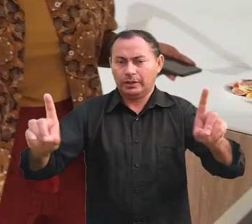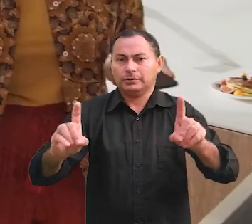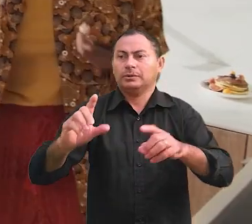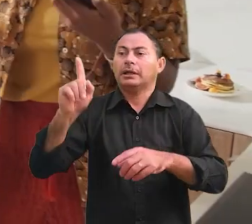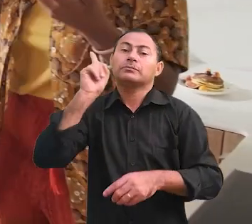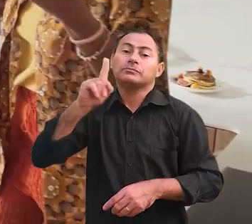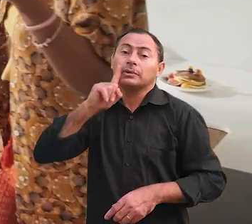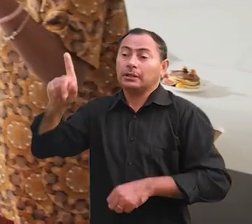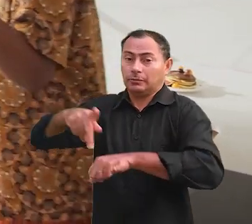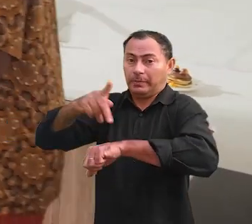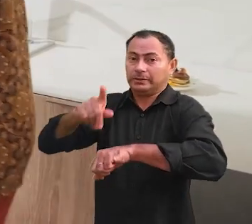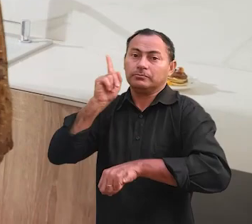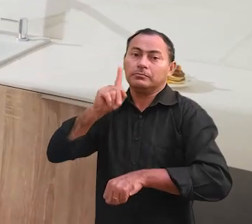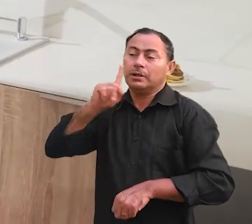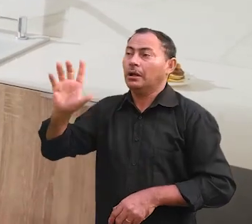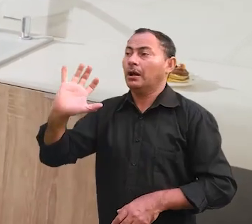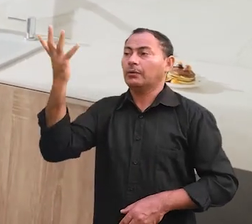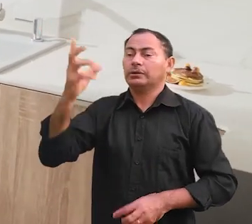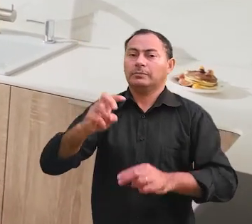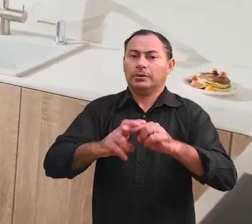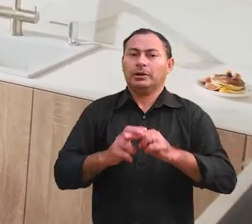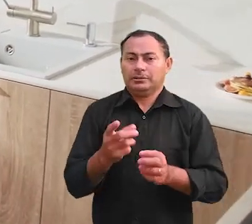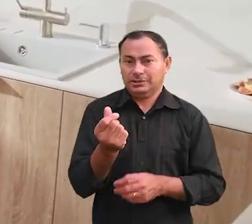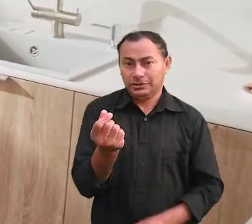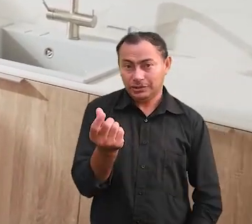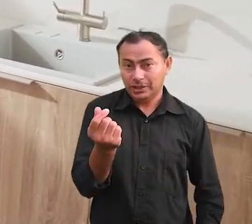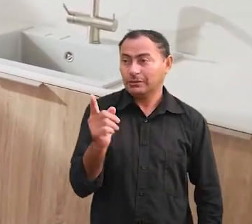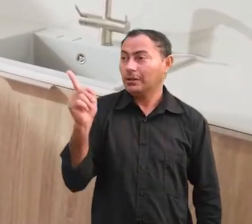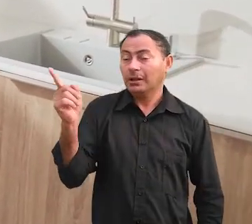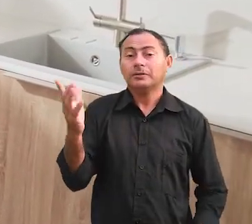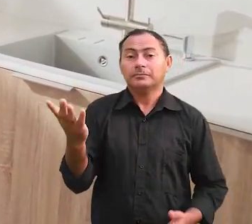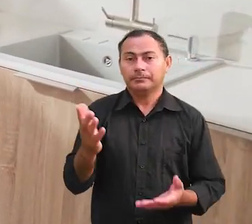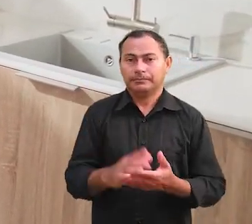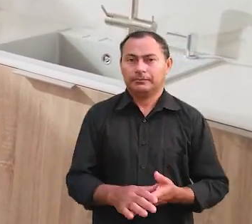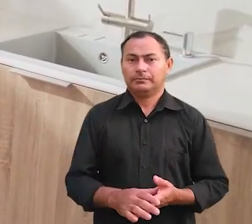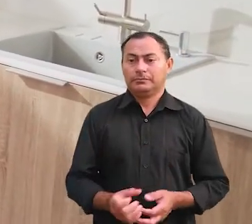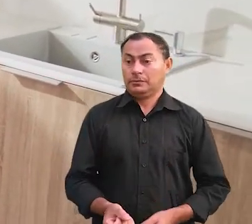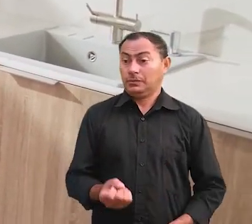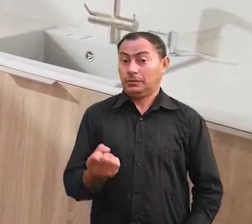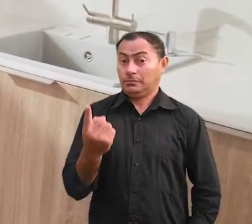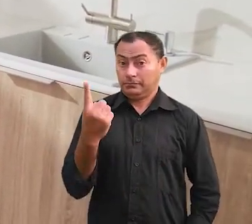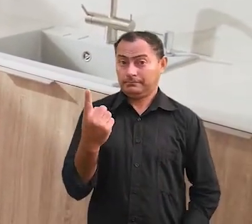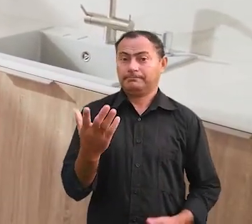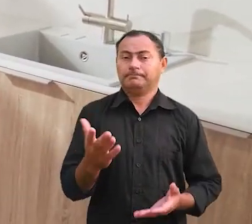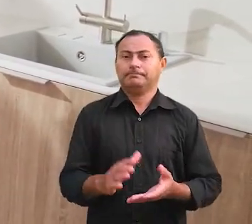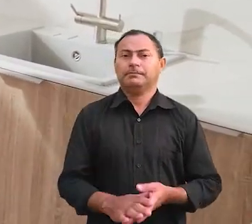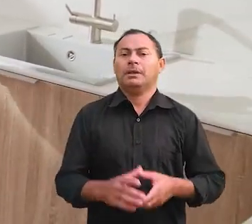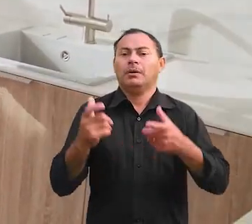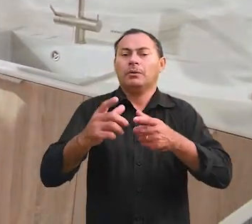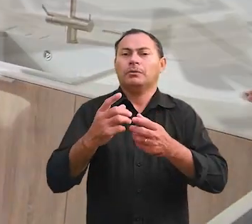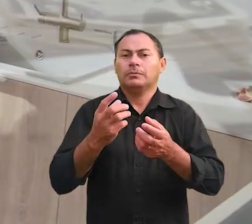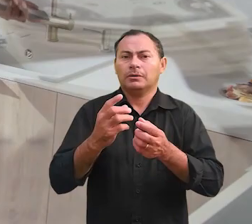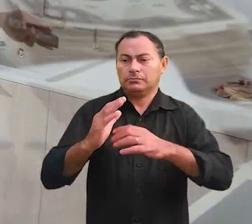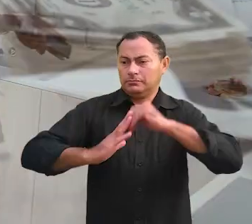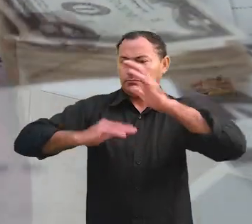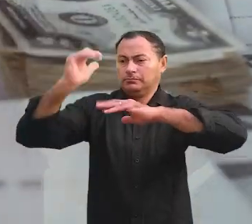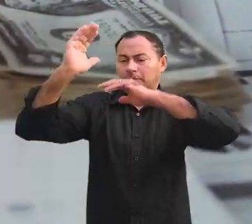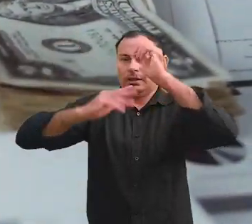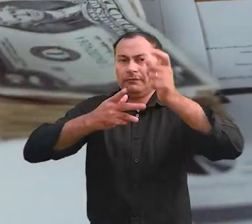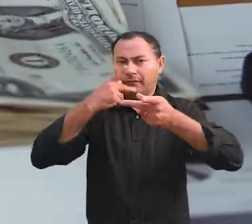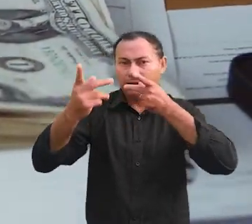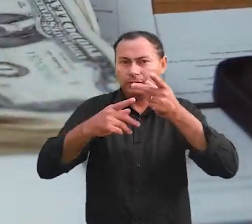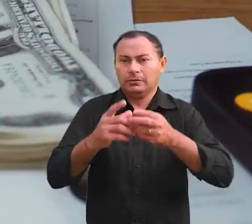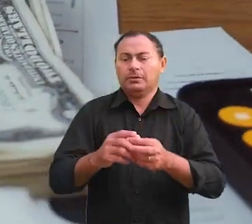dos divórcios dos Estados Unidos acontecem por causa de dinheiro Isso é impressionante um dos